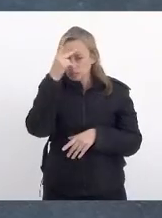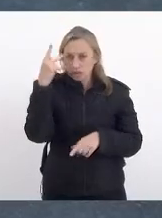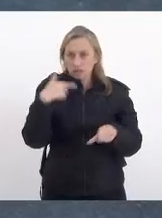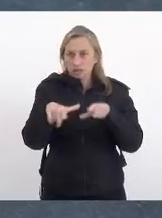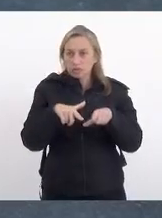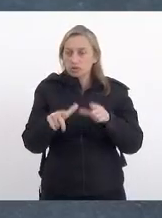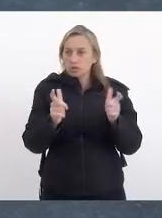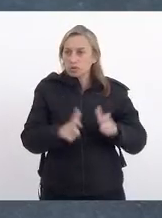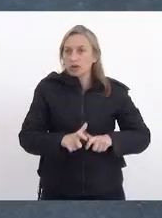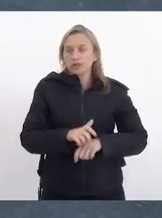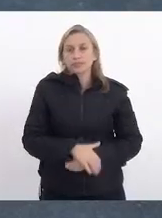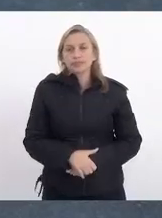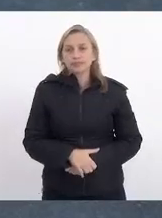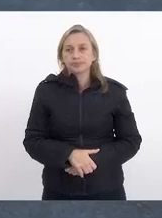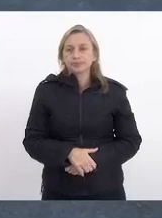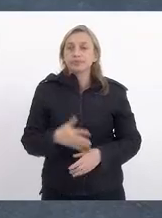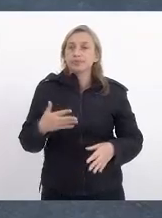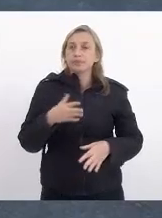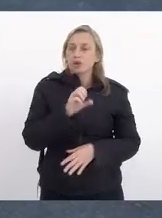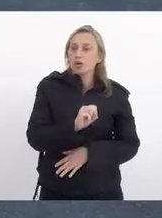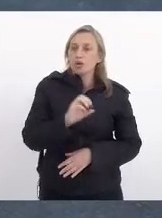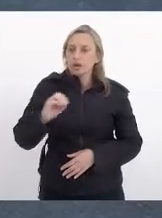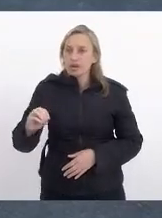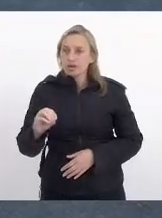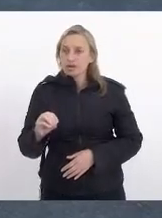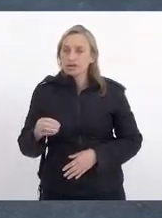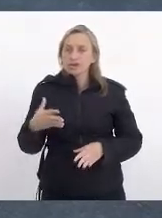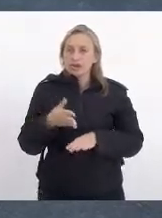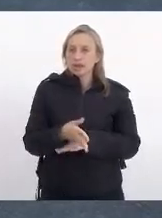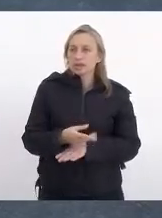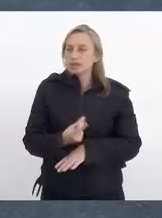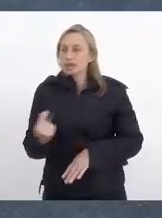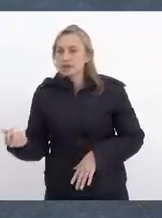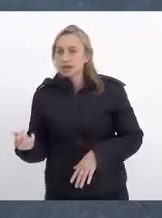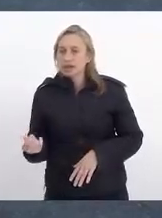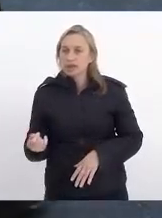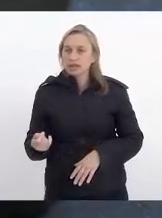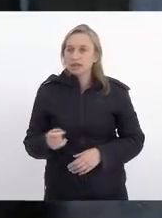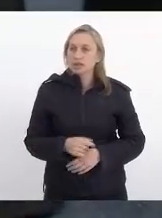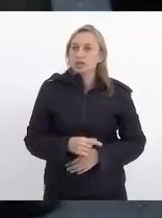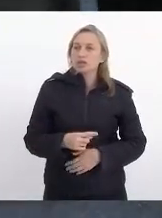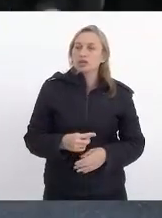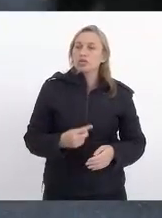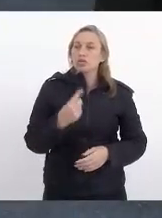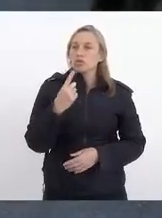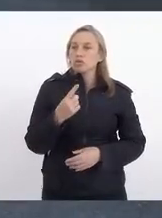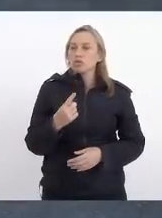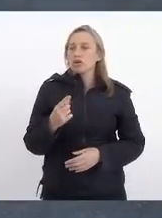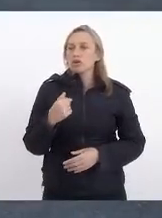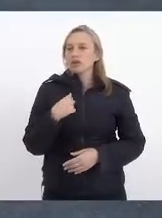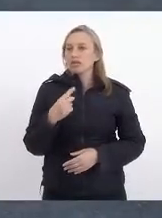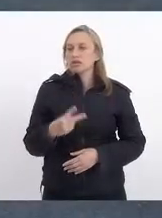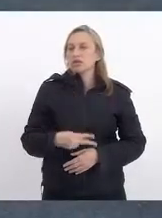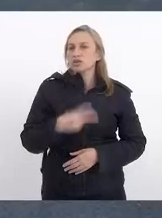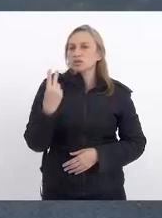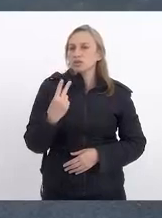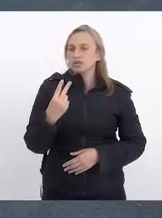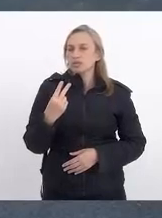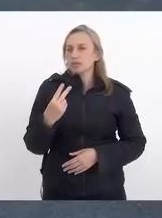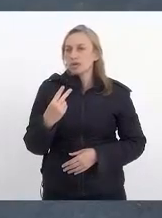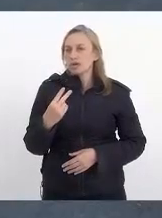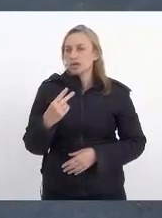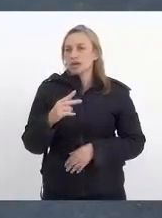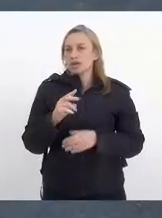trabalhadores ali entre Oeste sai Oeste e é pelote entendesse eu tava 2:30 da manhã conversando com um técnico de